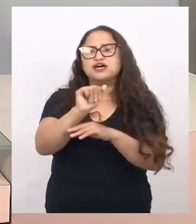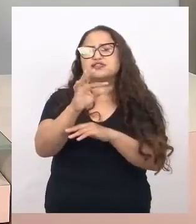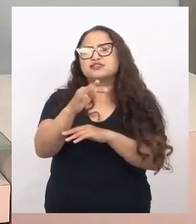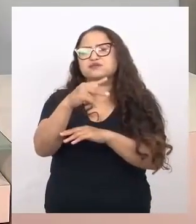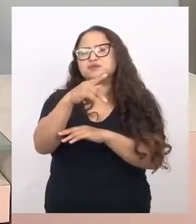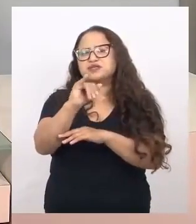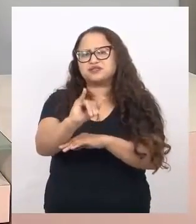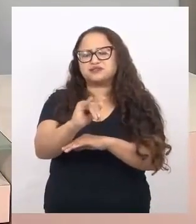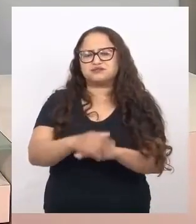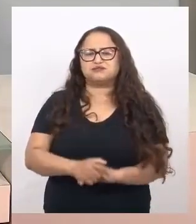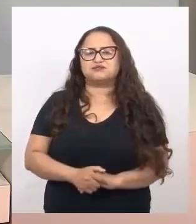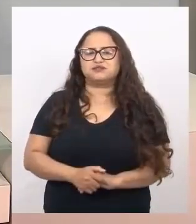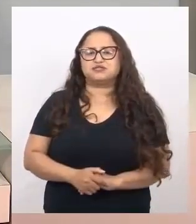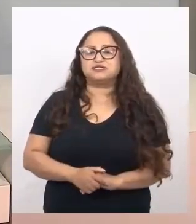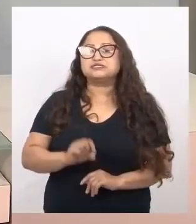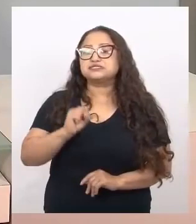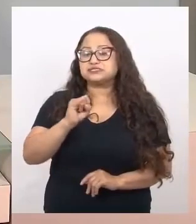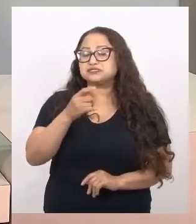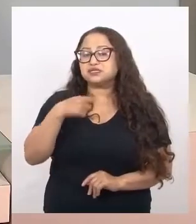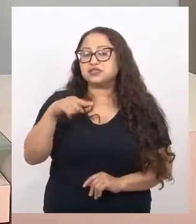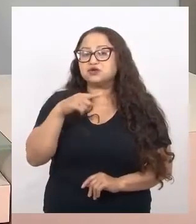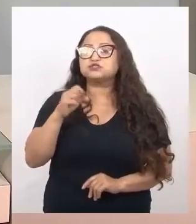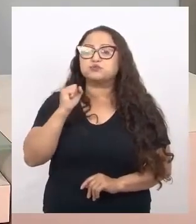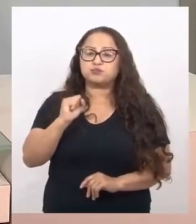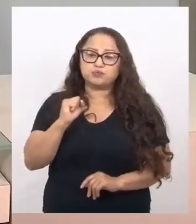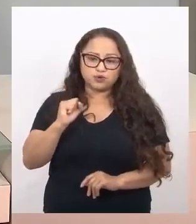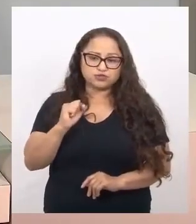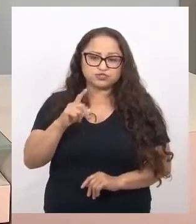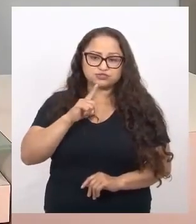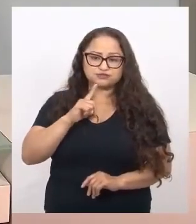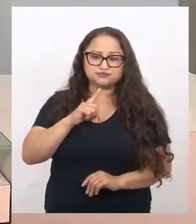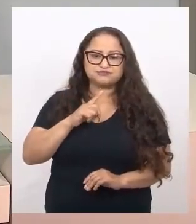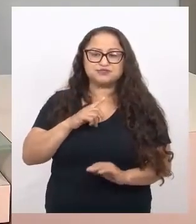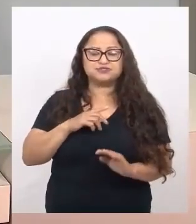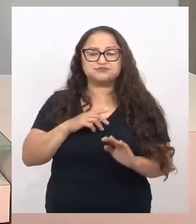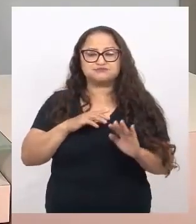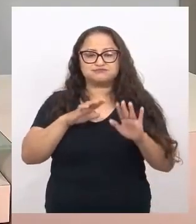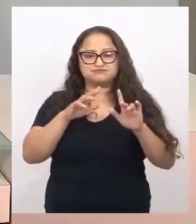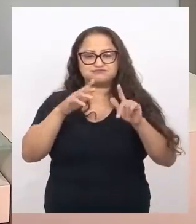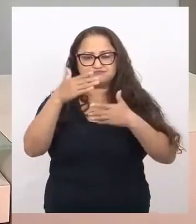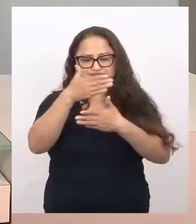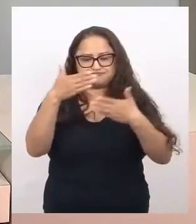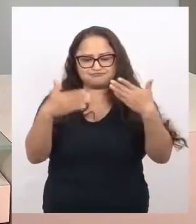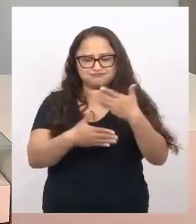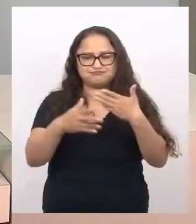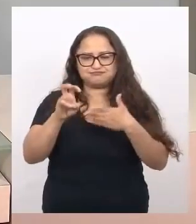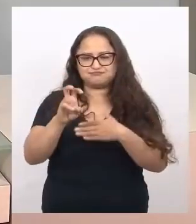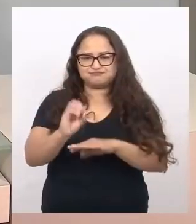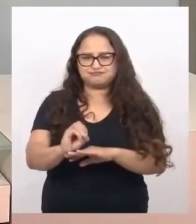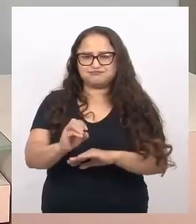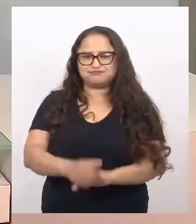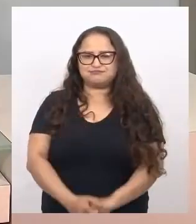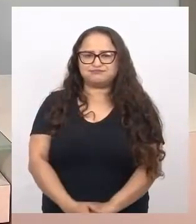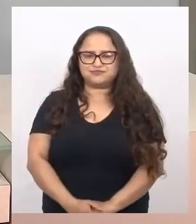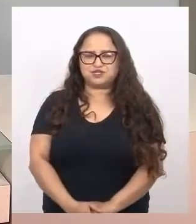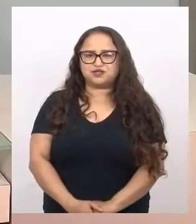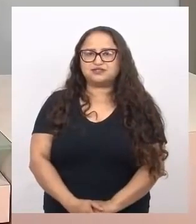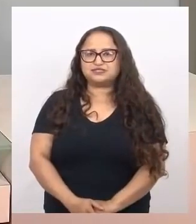Mas se a gente puder voltar naquela tabelinha, é o slide 50. aliás, 49.